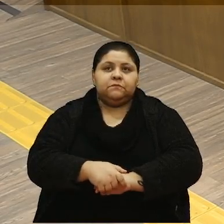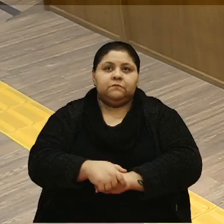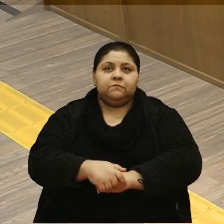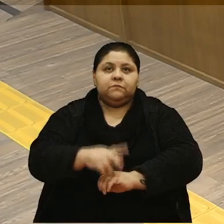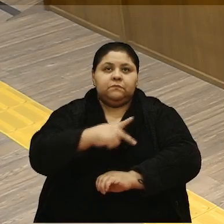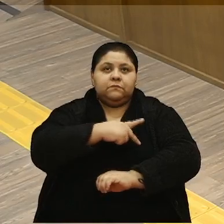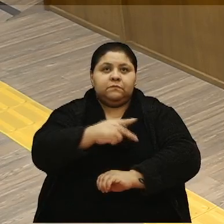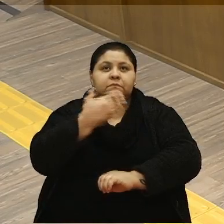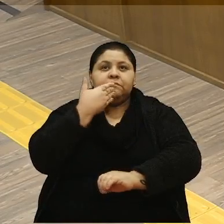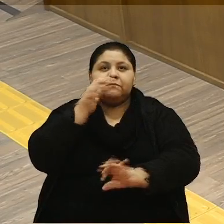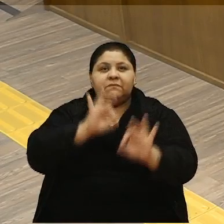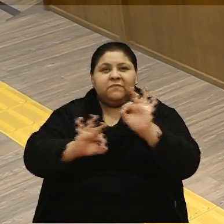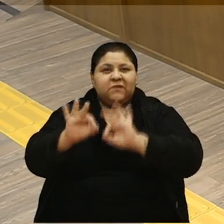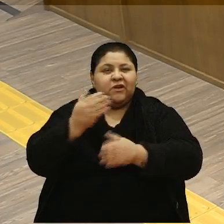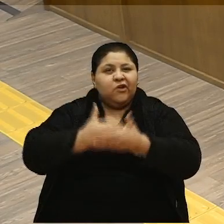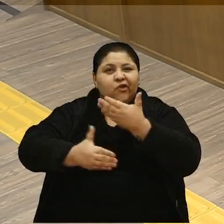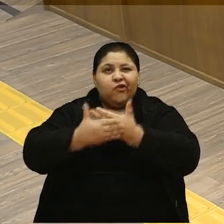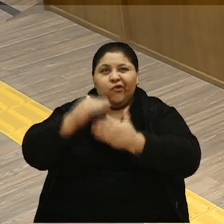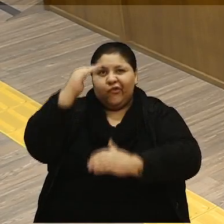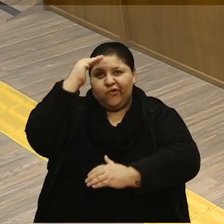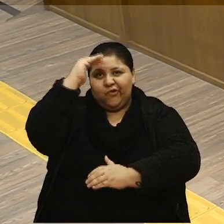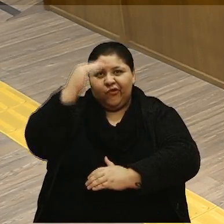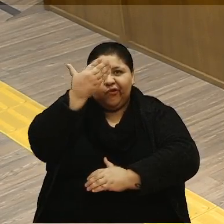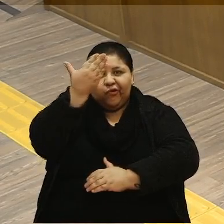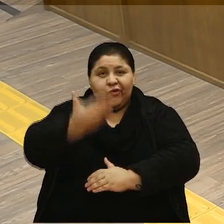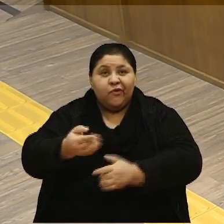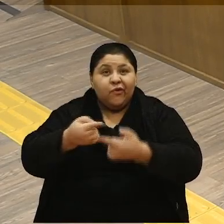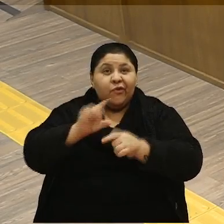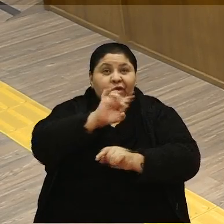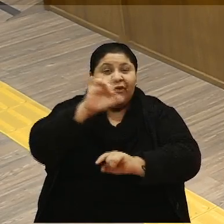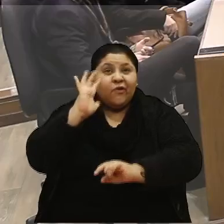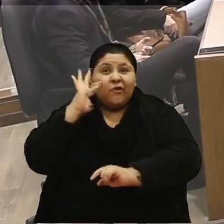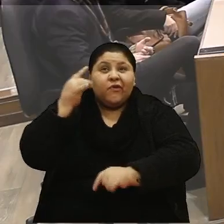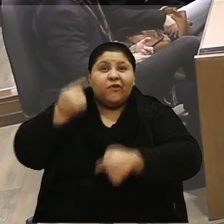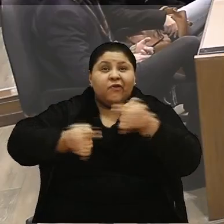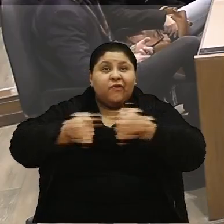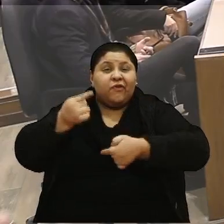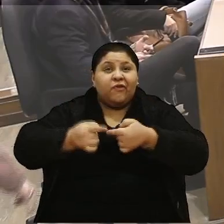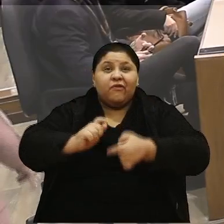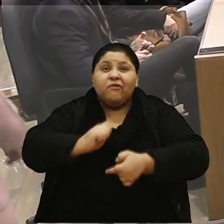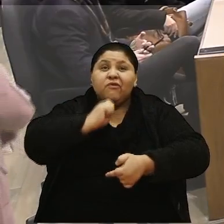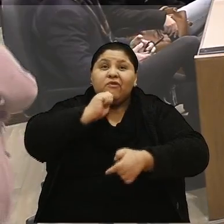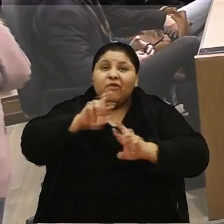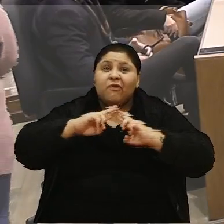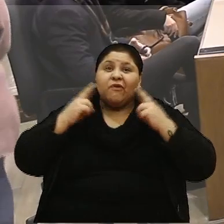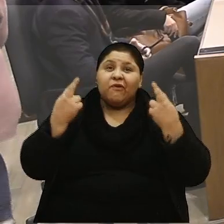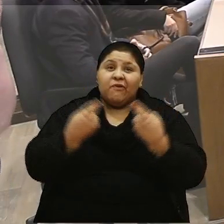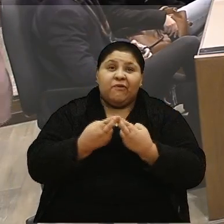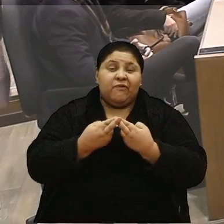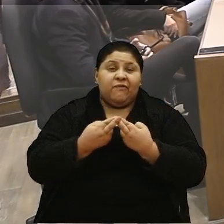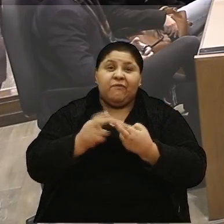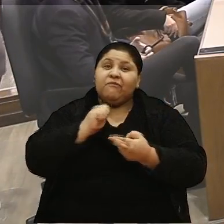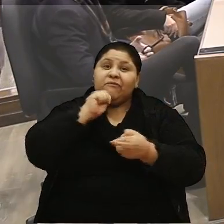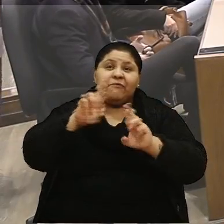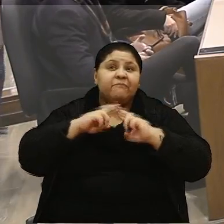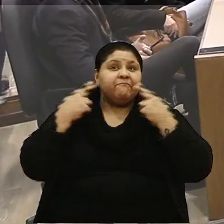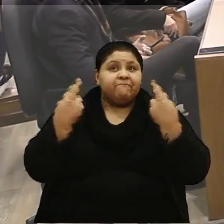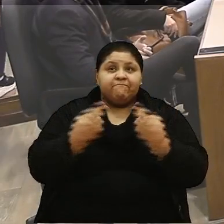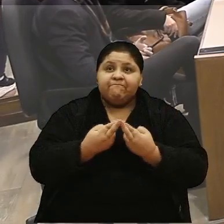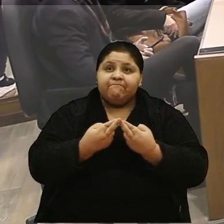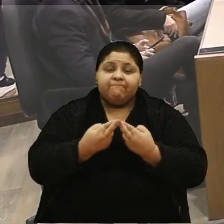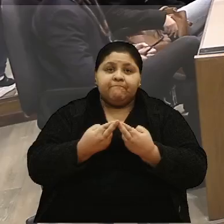Presidente, questão de ordem, com todo o respeito à condução de Vossa Excelência, mas se cada vez que acontecer um debate nessa casa, a sessão for